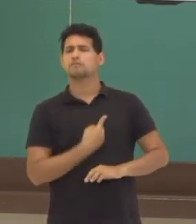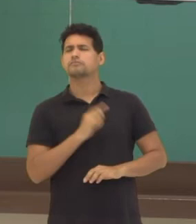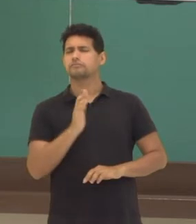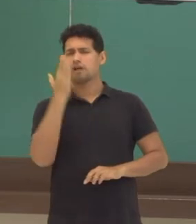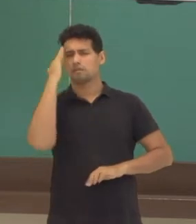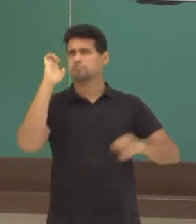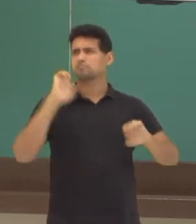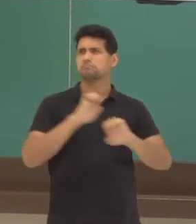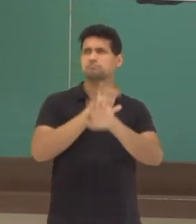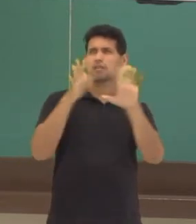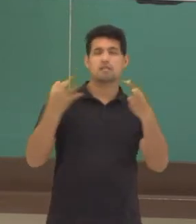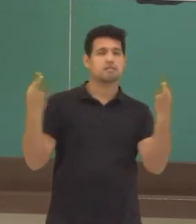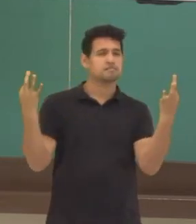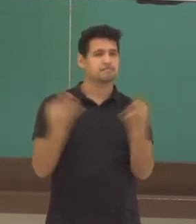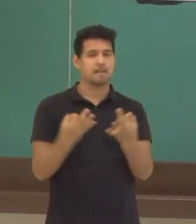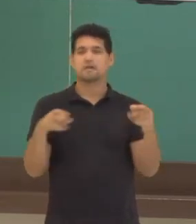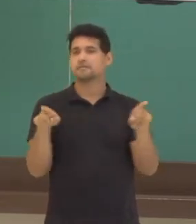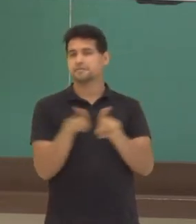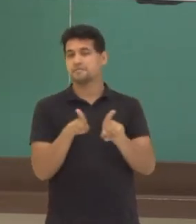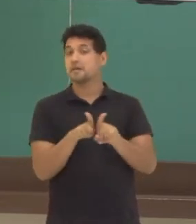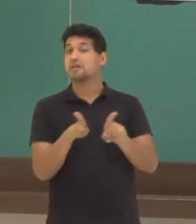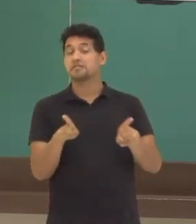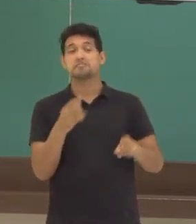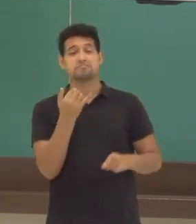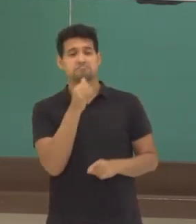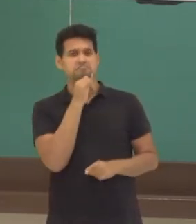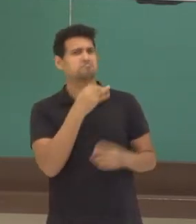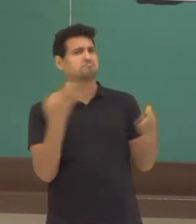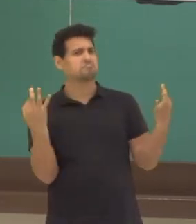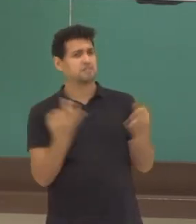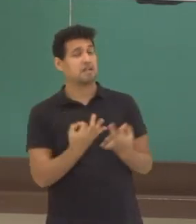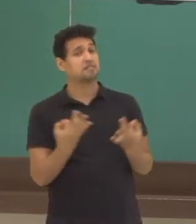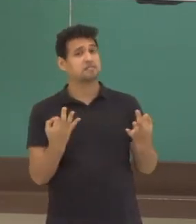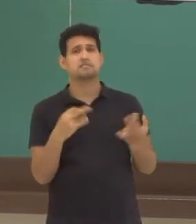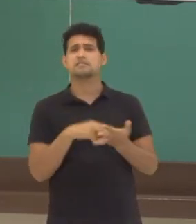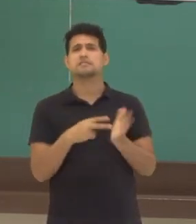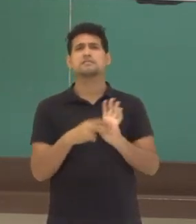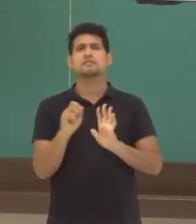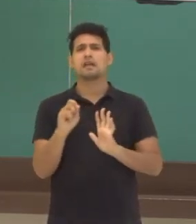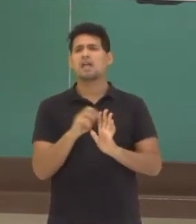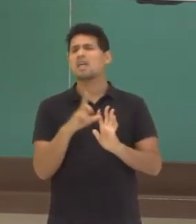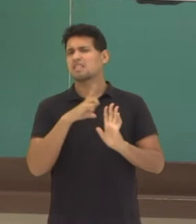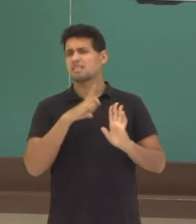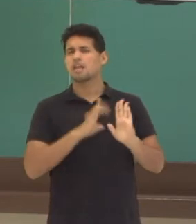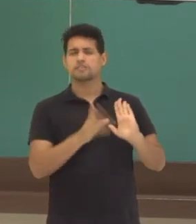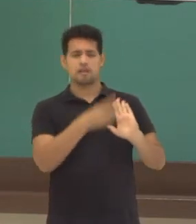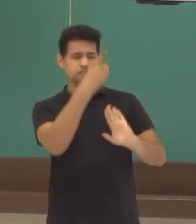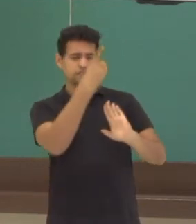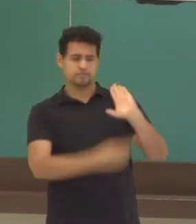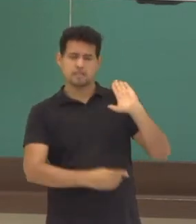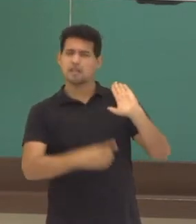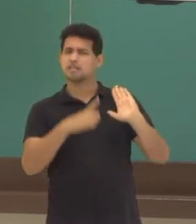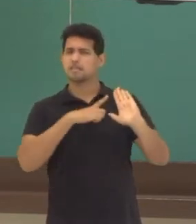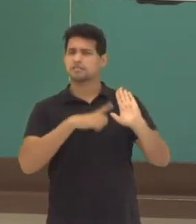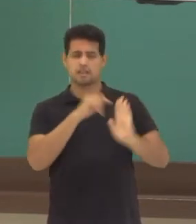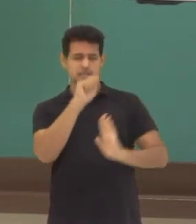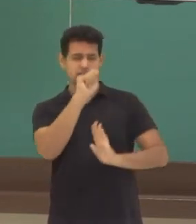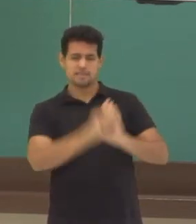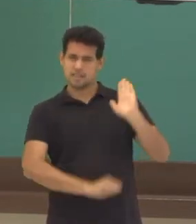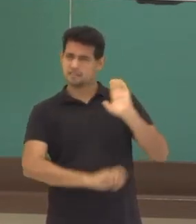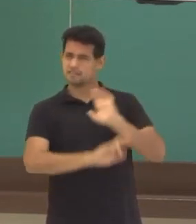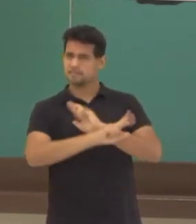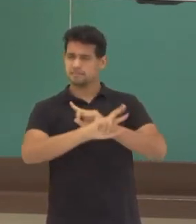por correta, digamos, na maioria das vezes como correta, então está no dicionário, está nos textos